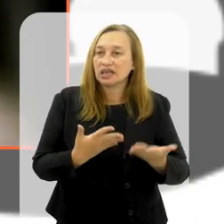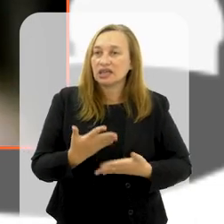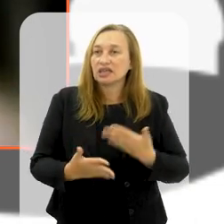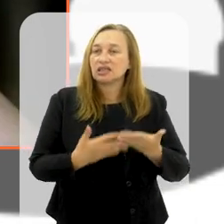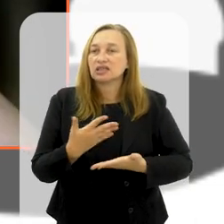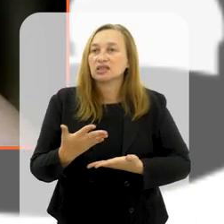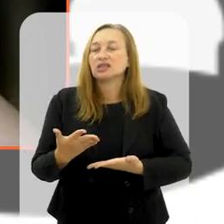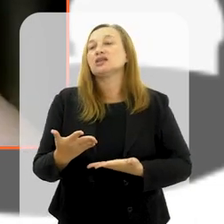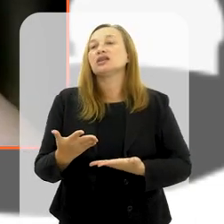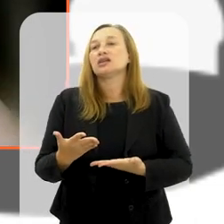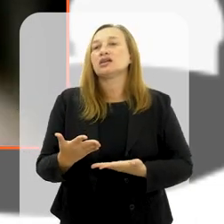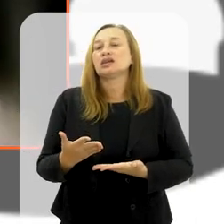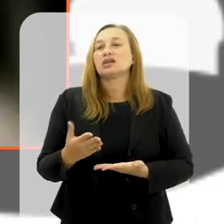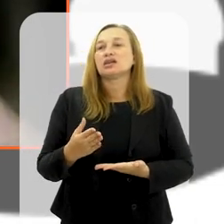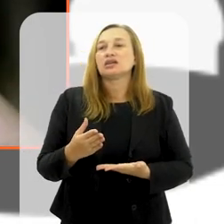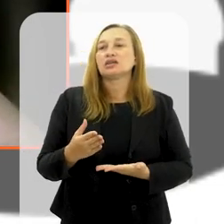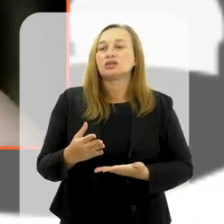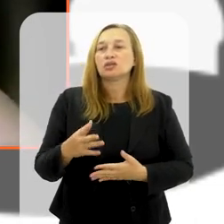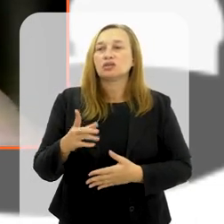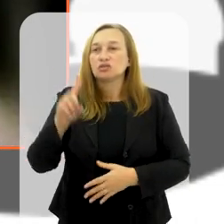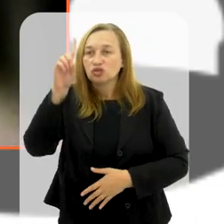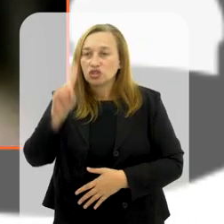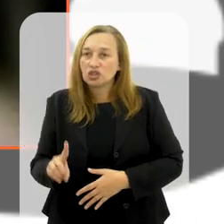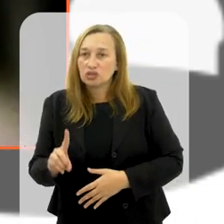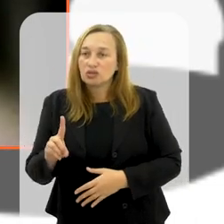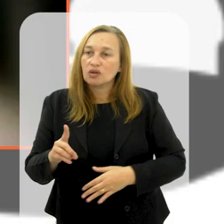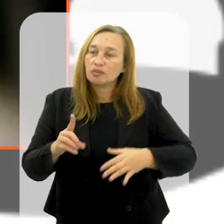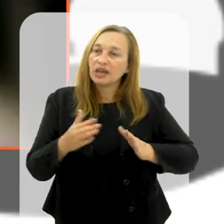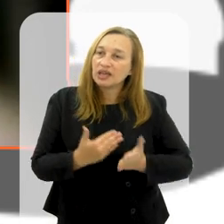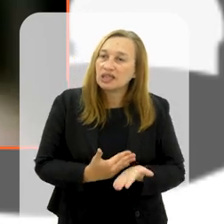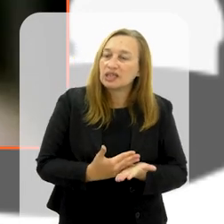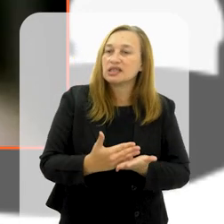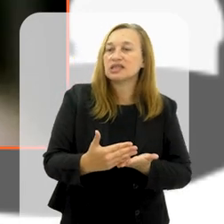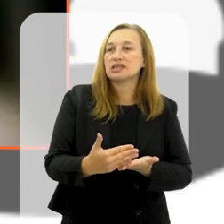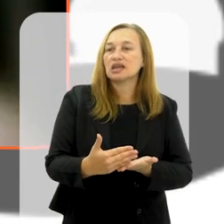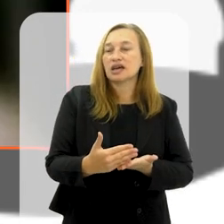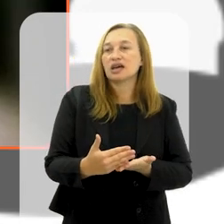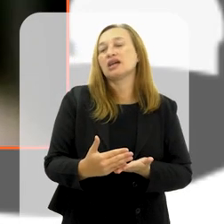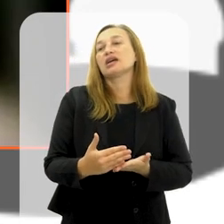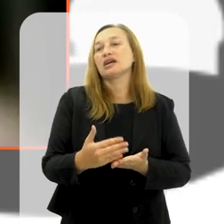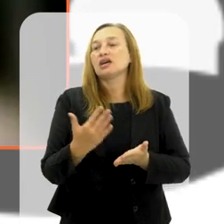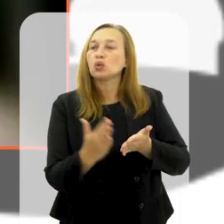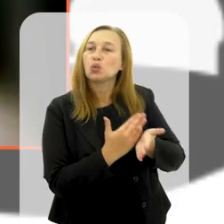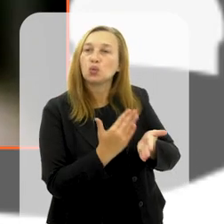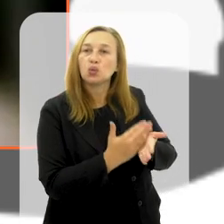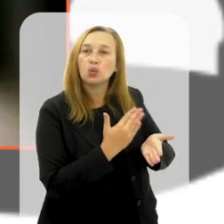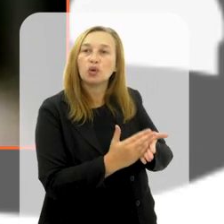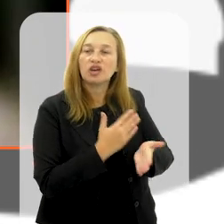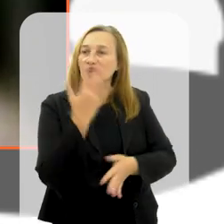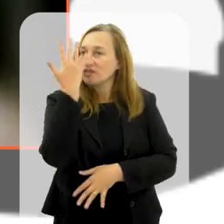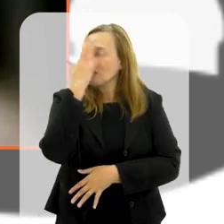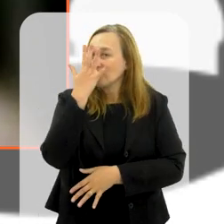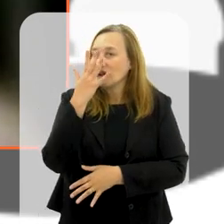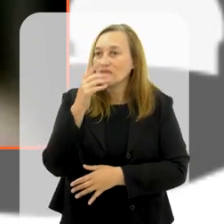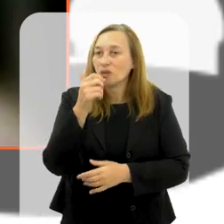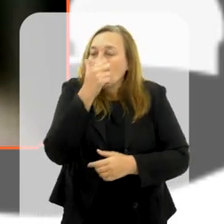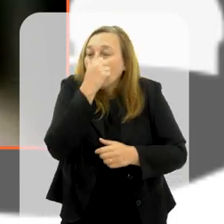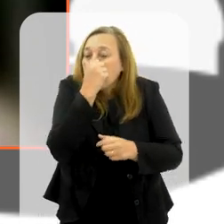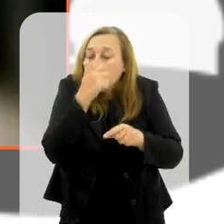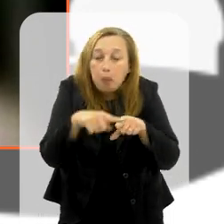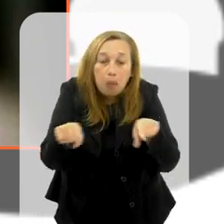querido Henrique Frota, diretor da ABONG, para fazer o lançamento do caderno no fim de fevereiro, lá no BRICS Policy Center. Tivemos a